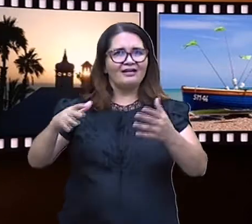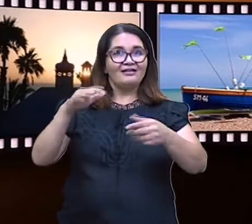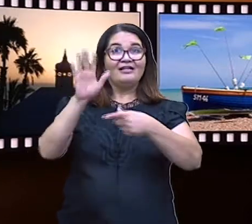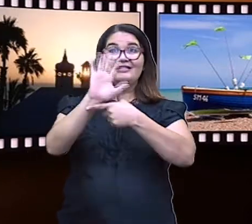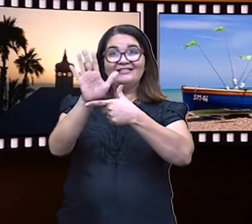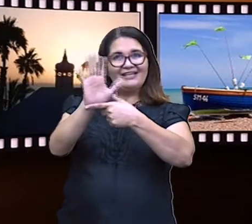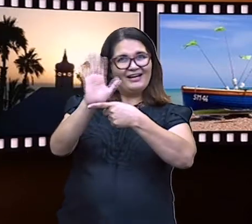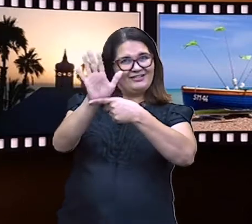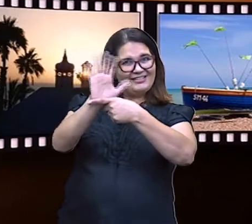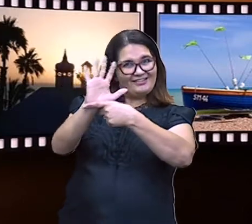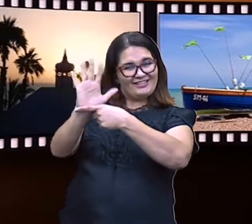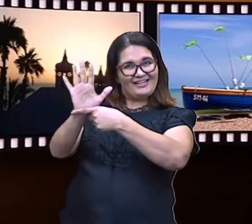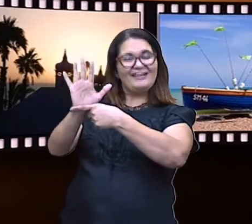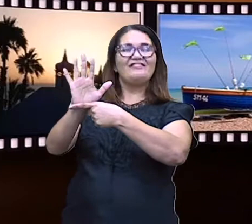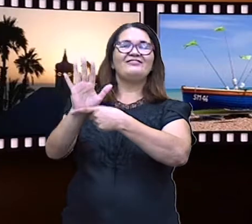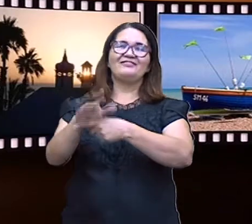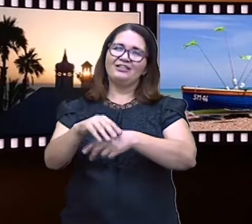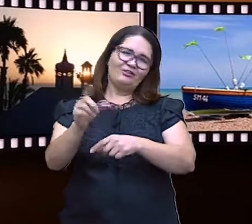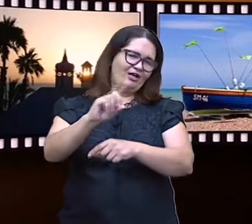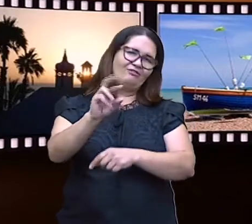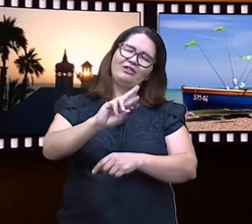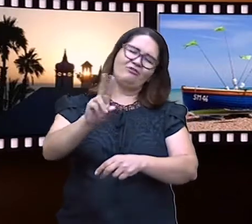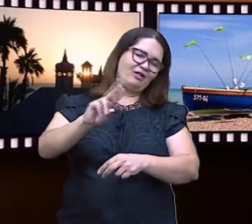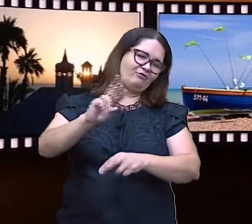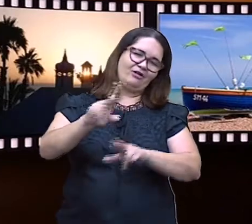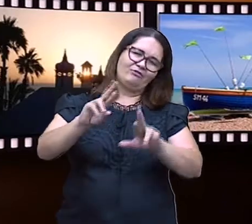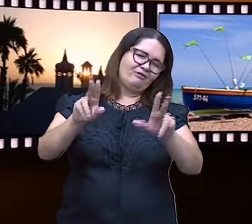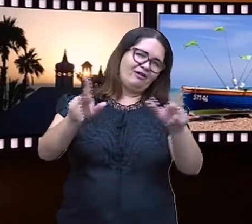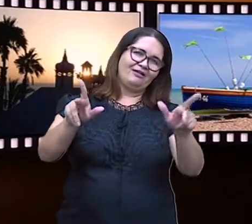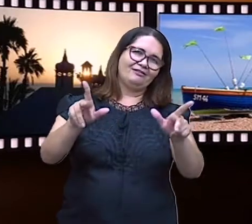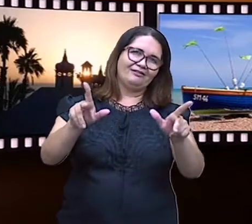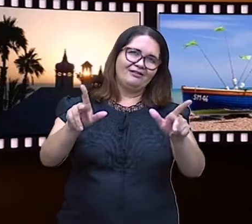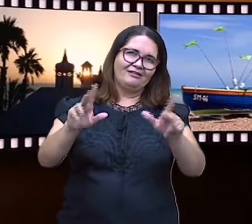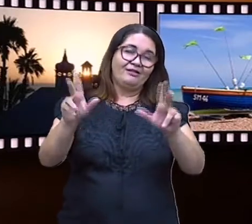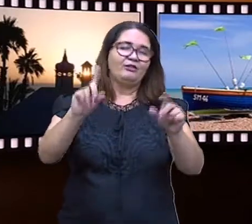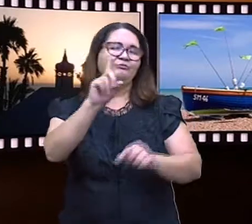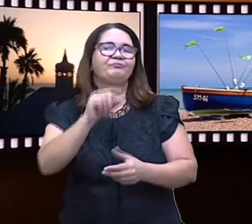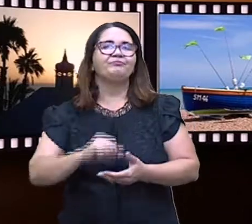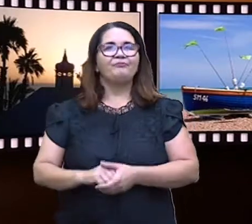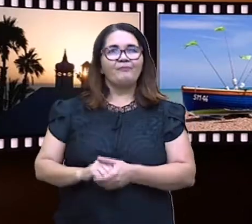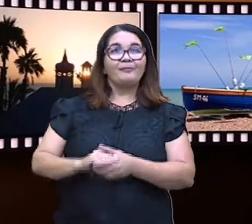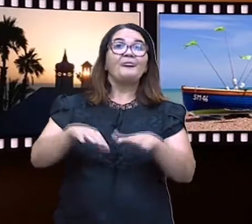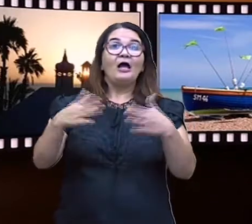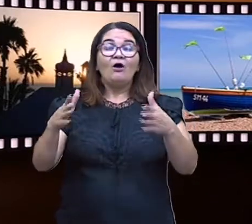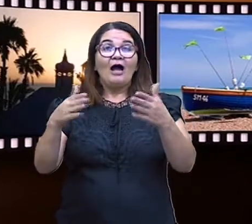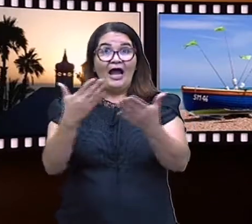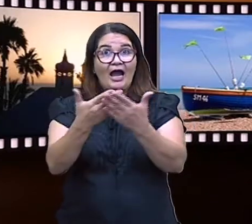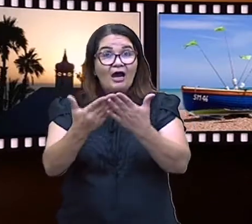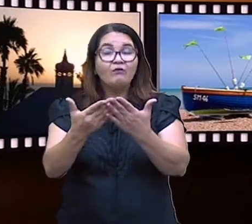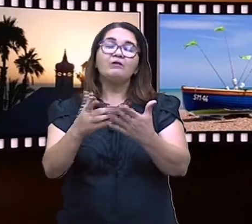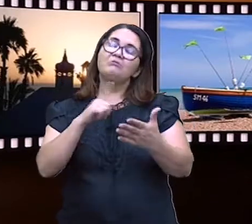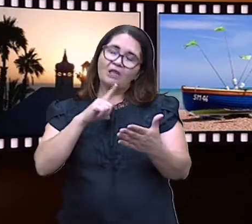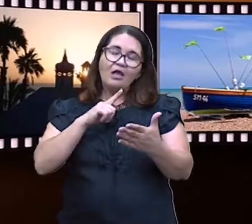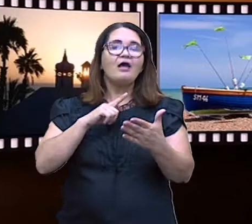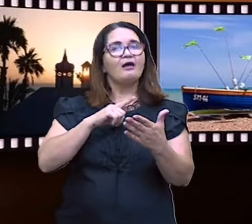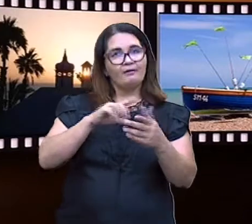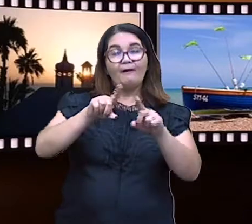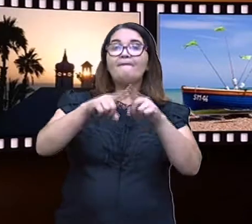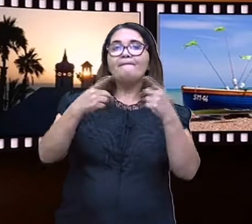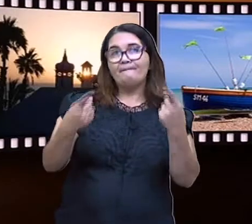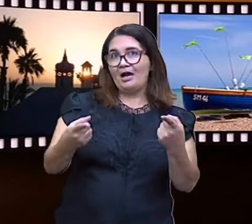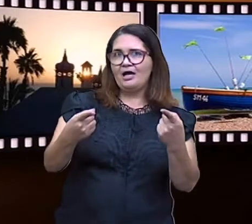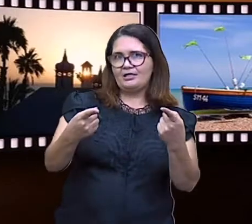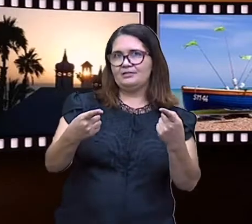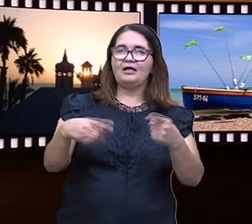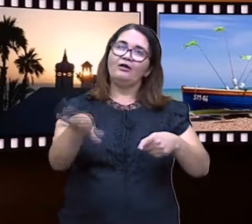Cinema? Só que não é a nossa aula, hoje não tem nada a ver com cinema, não. Quer dizer, tem a ver com cinema, mas não